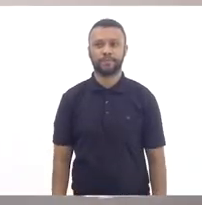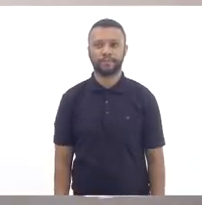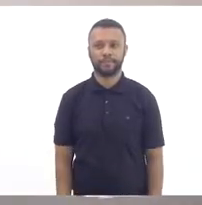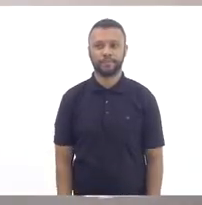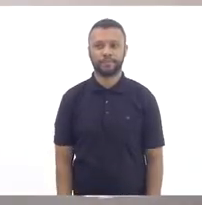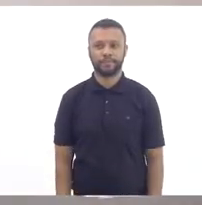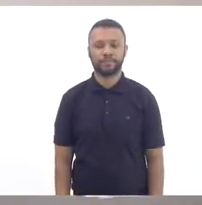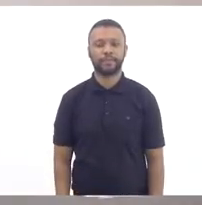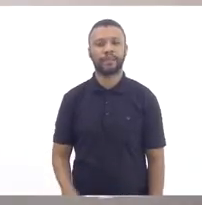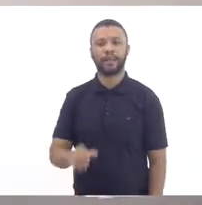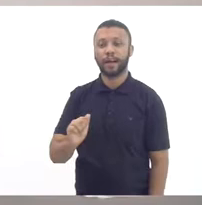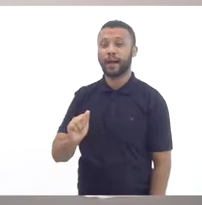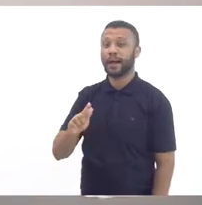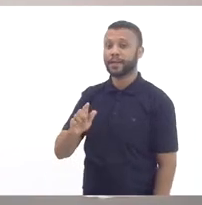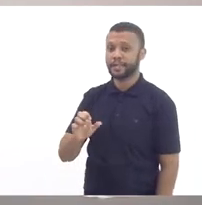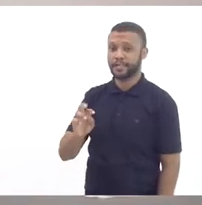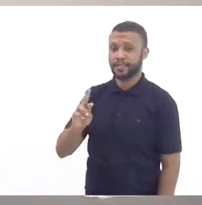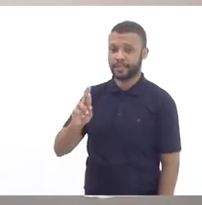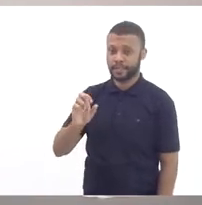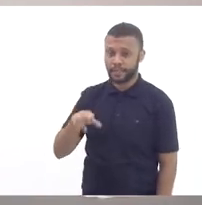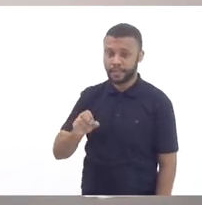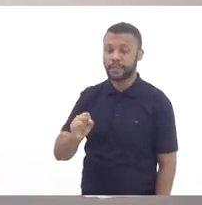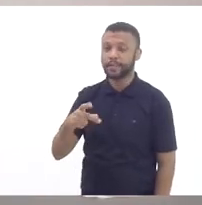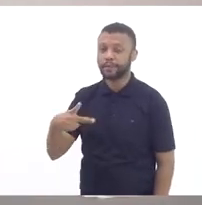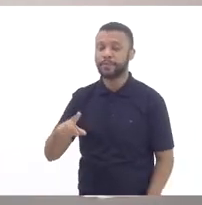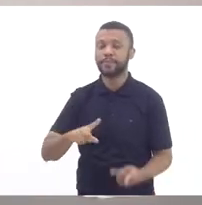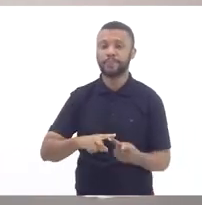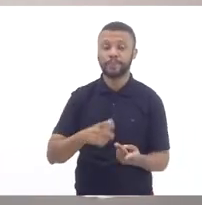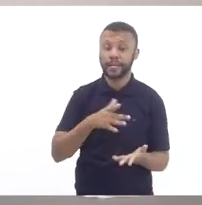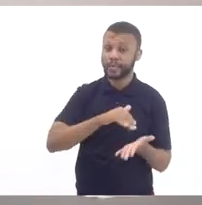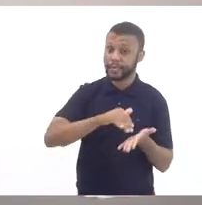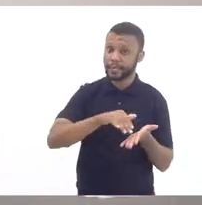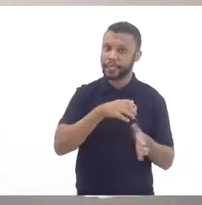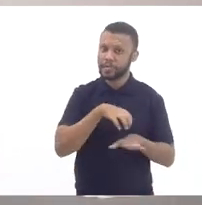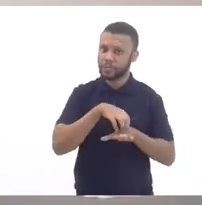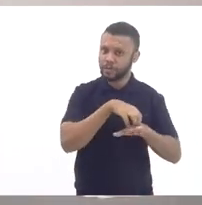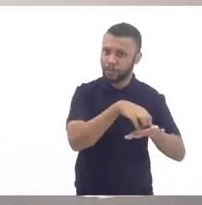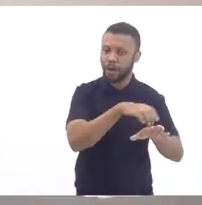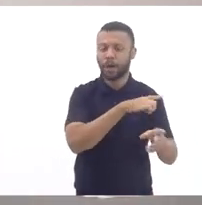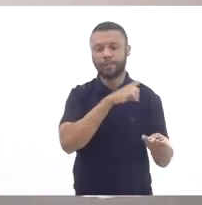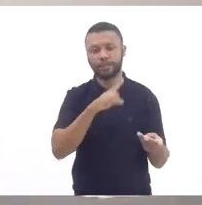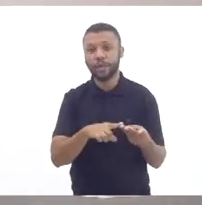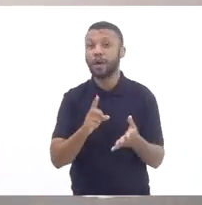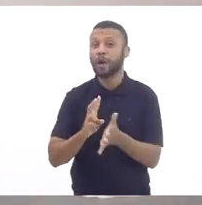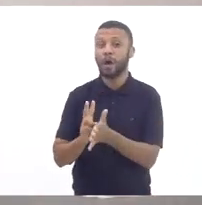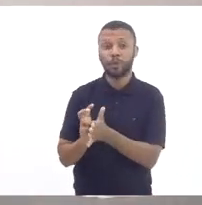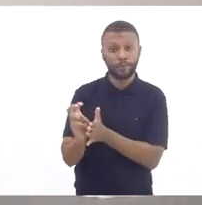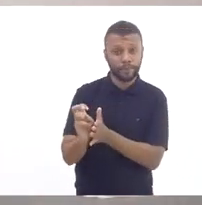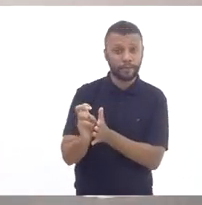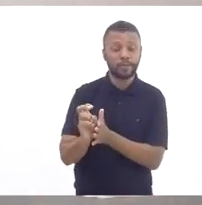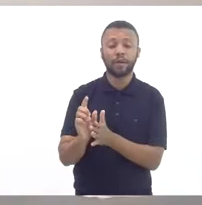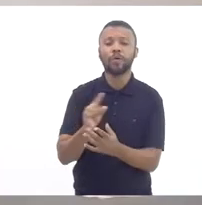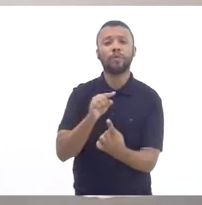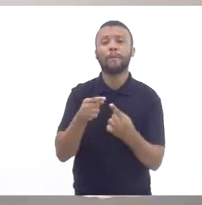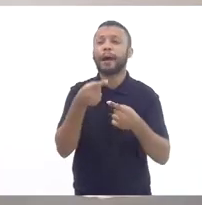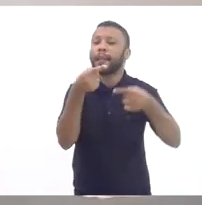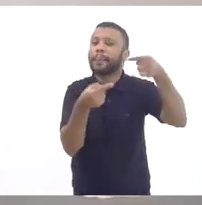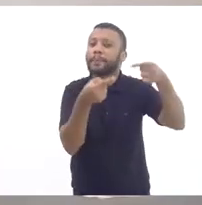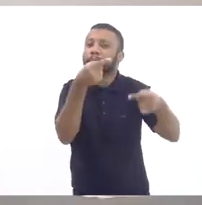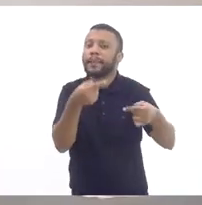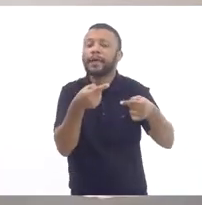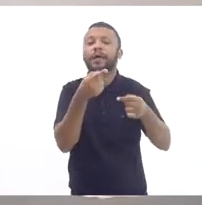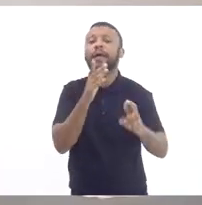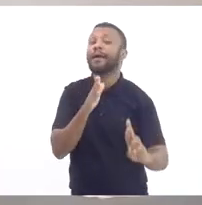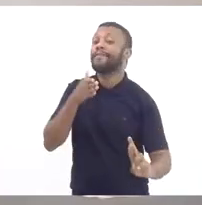A Getransp, Secretaria de Transporte, Supervia, para debater temas referentes à infraestrutura das estações